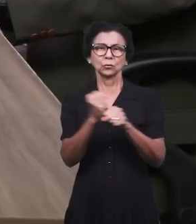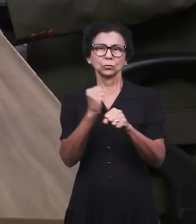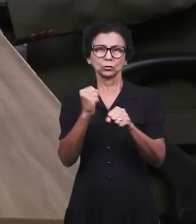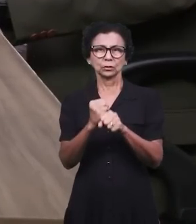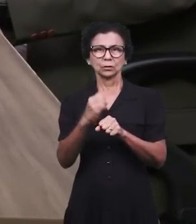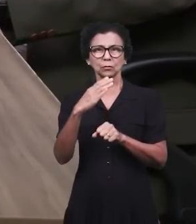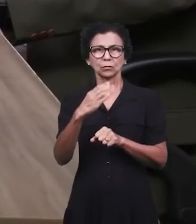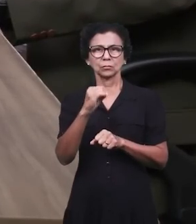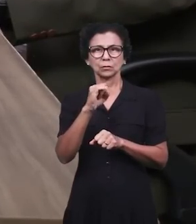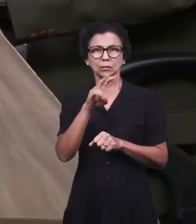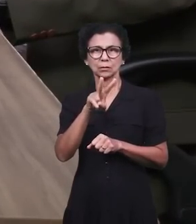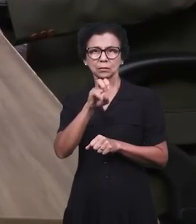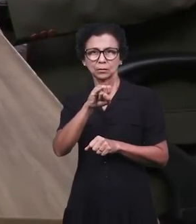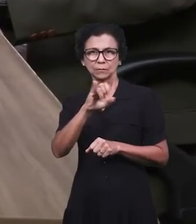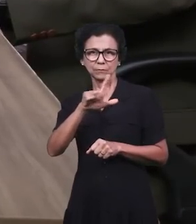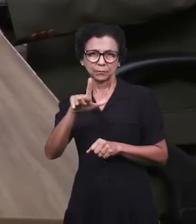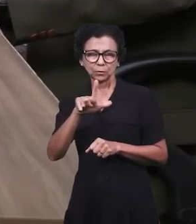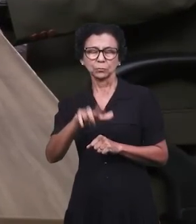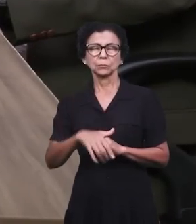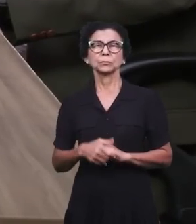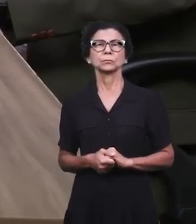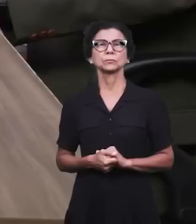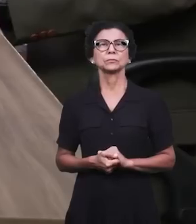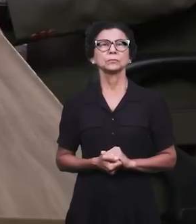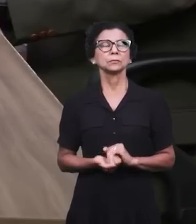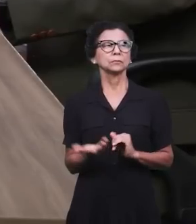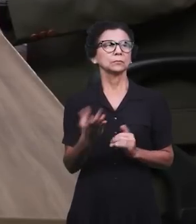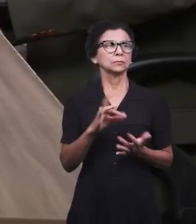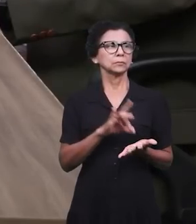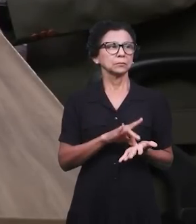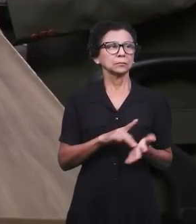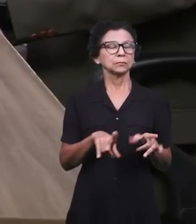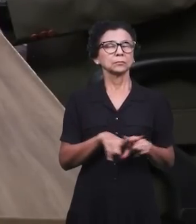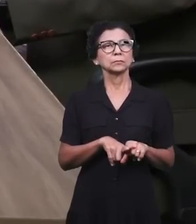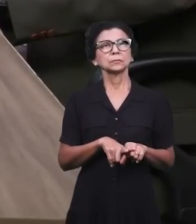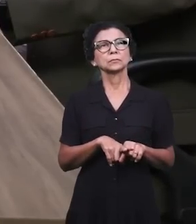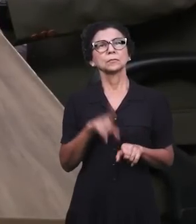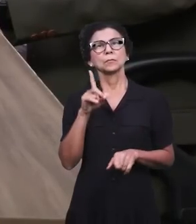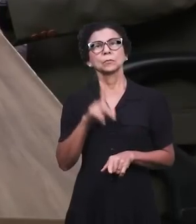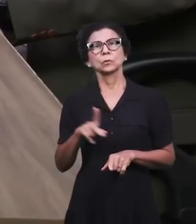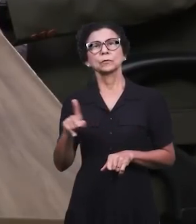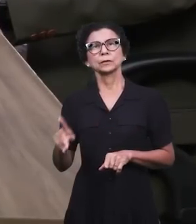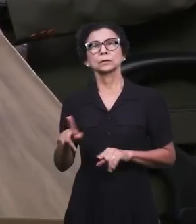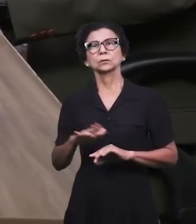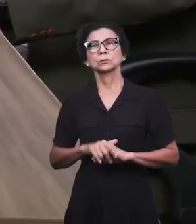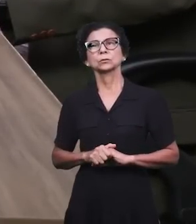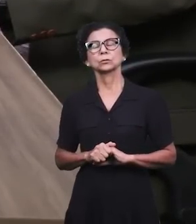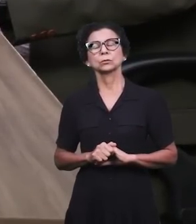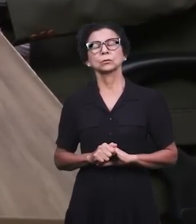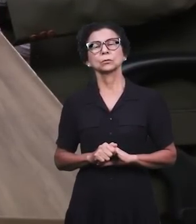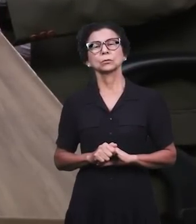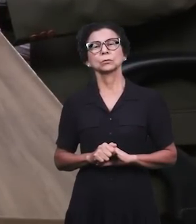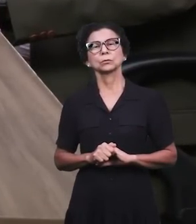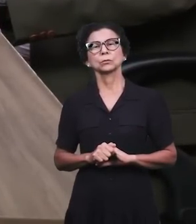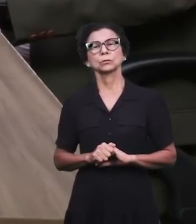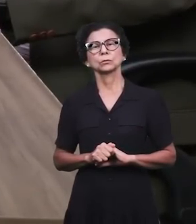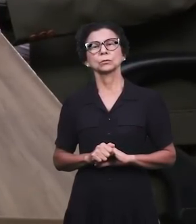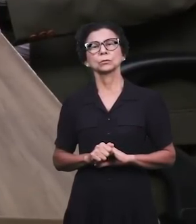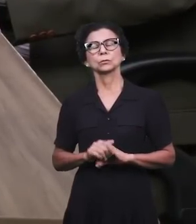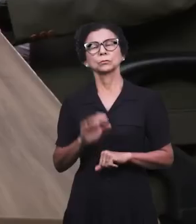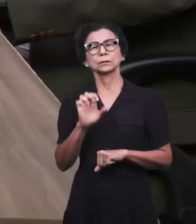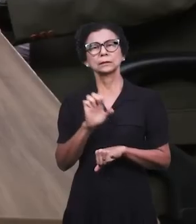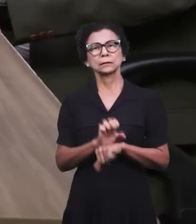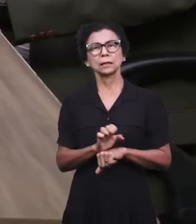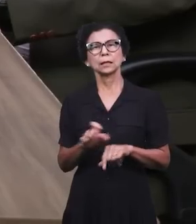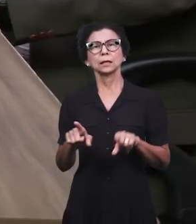bem. Atualmente, o irmão ele é professor universitário e também trabalha como consultor técnico de mercado, né?